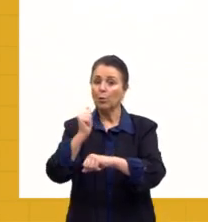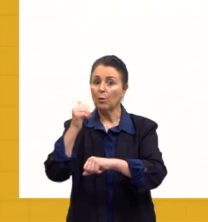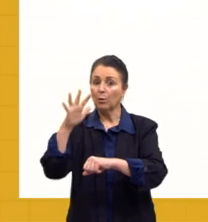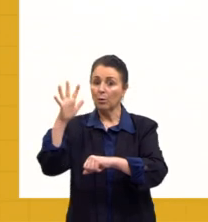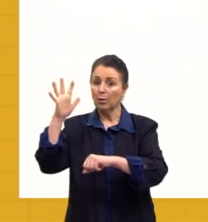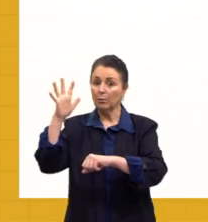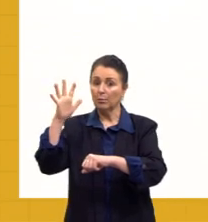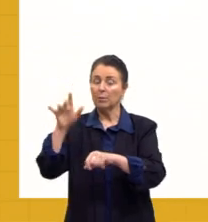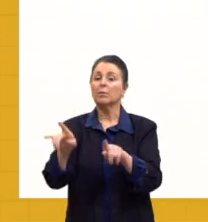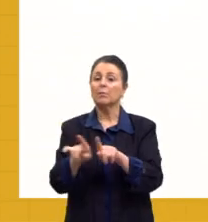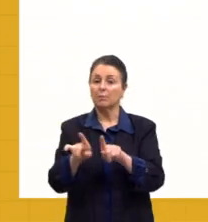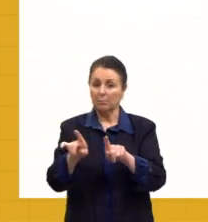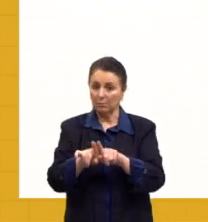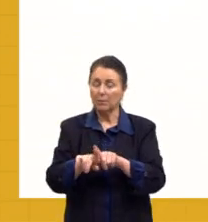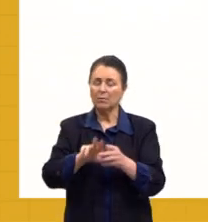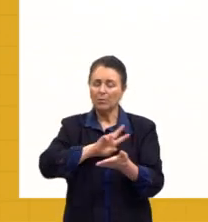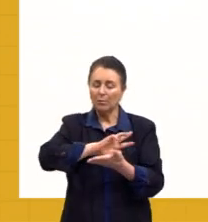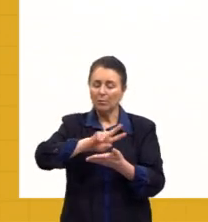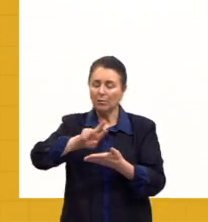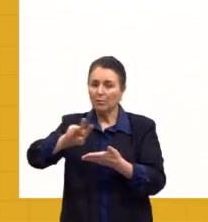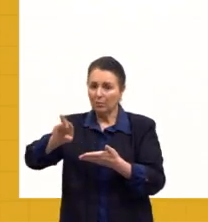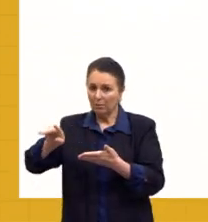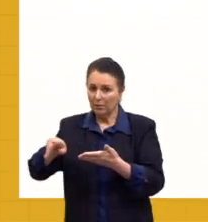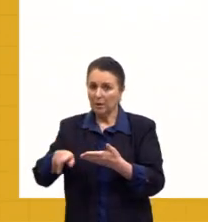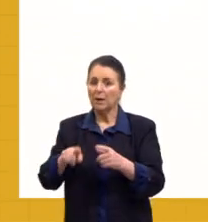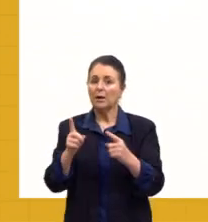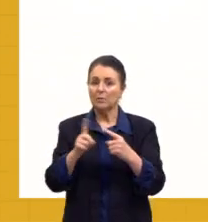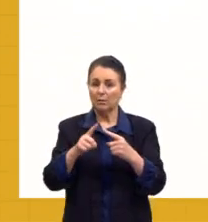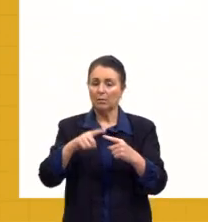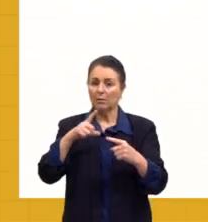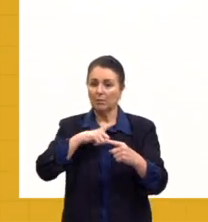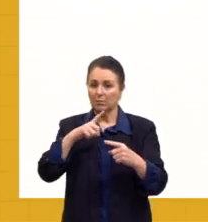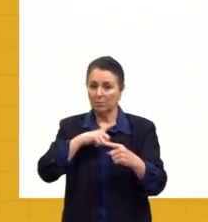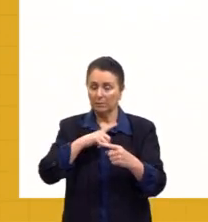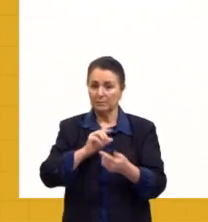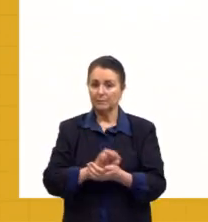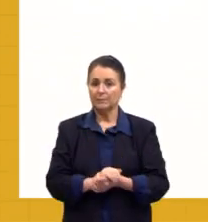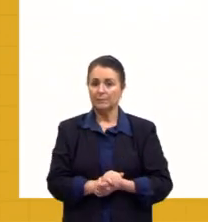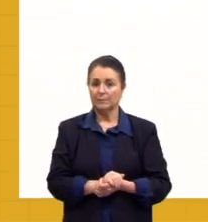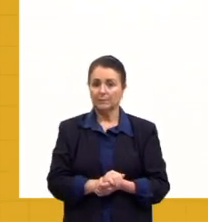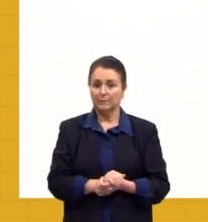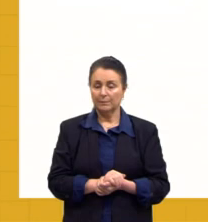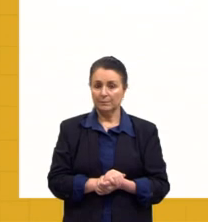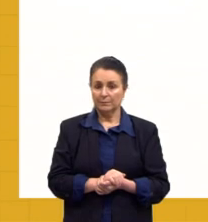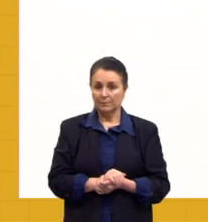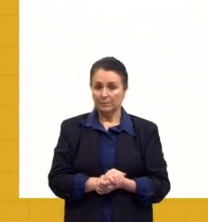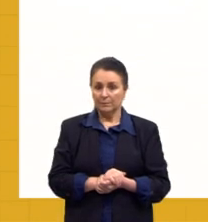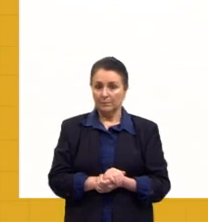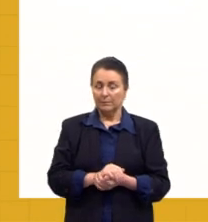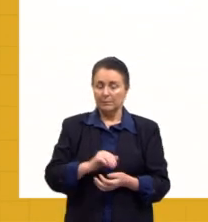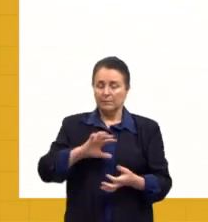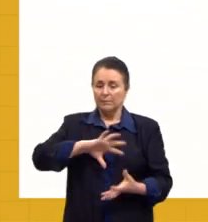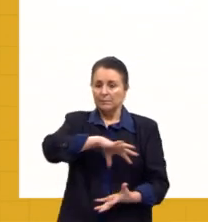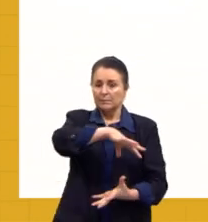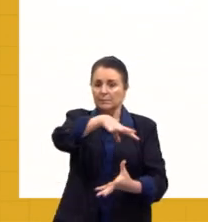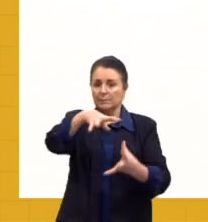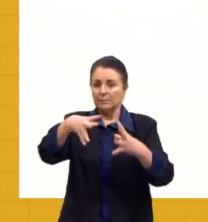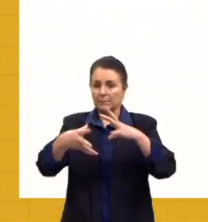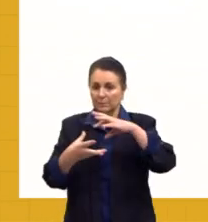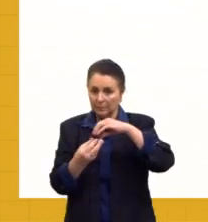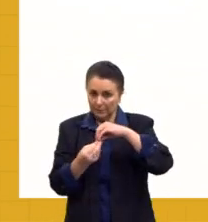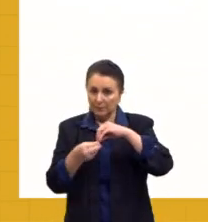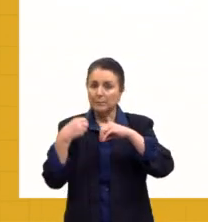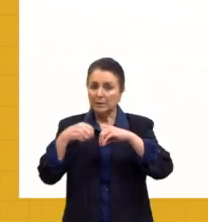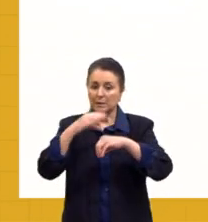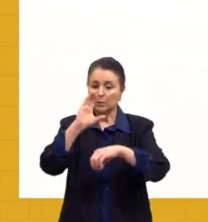certo muito importante com essa questão aí do do da globalização a gente precisa